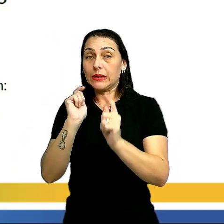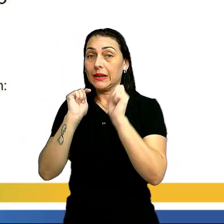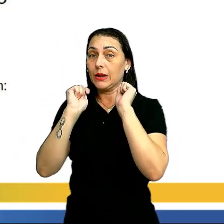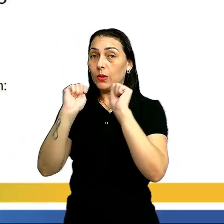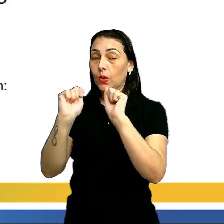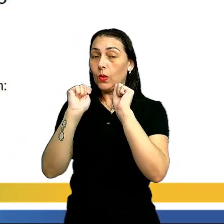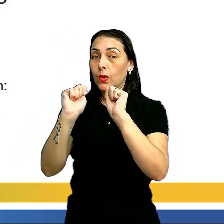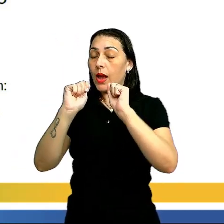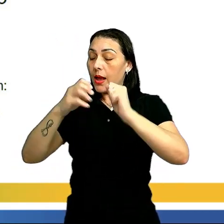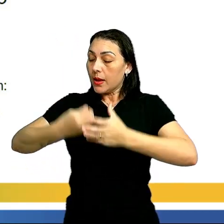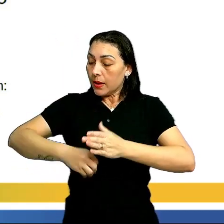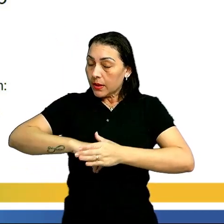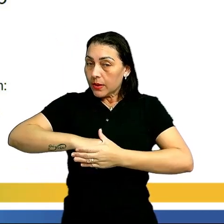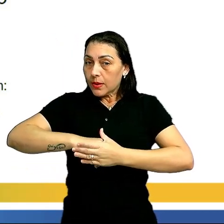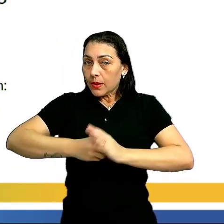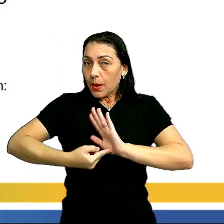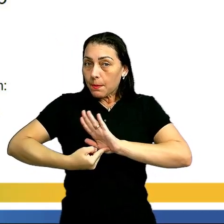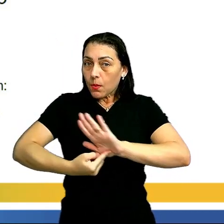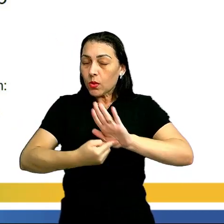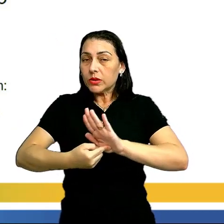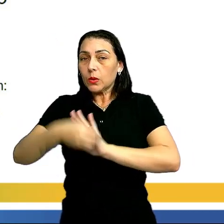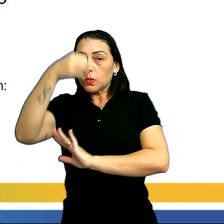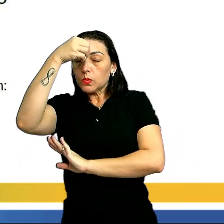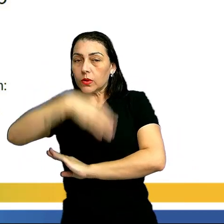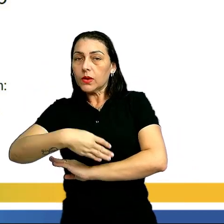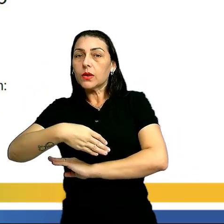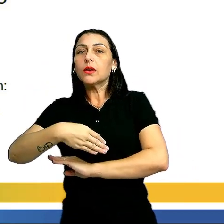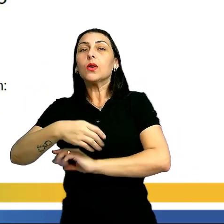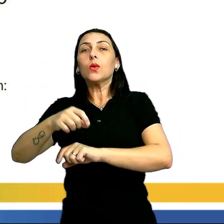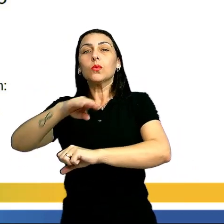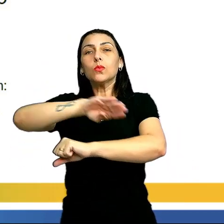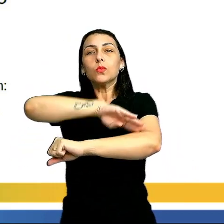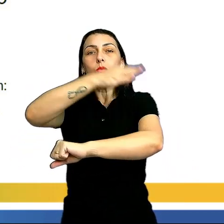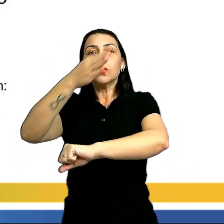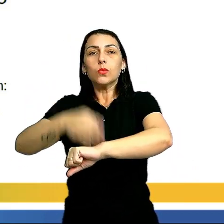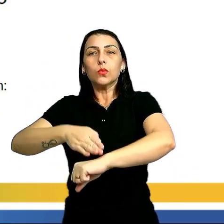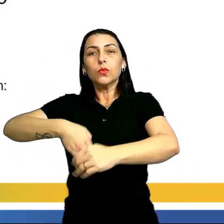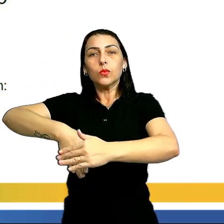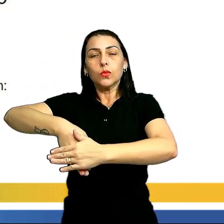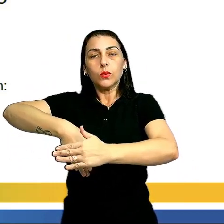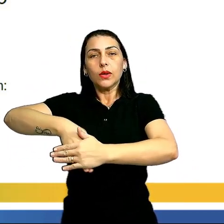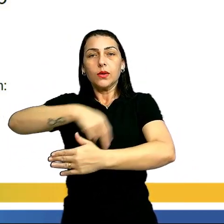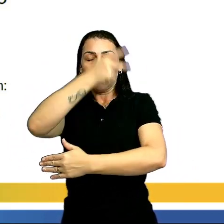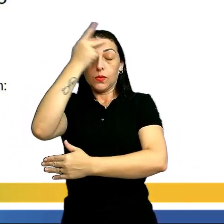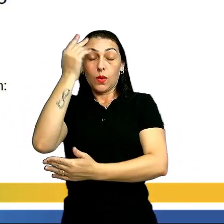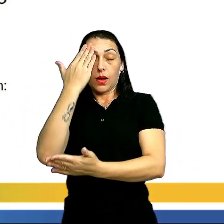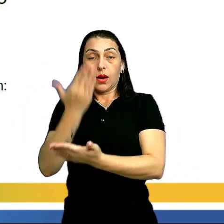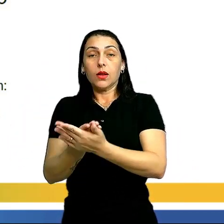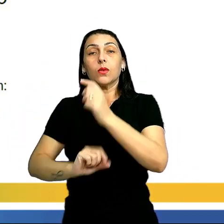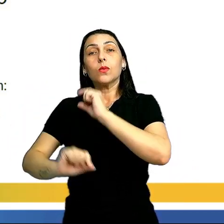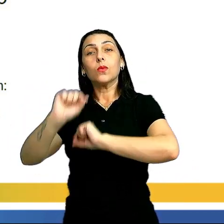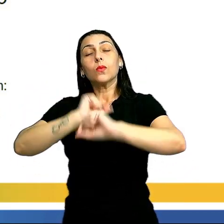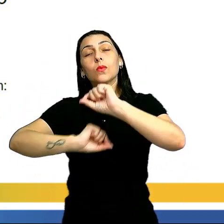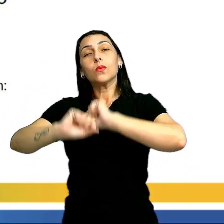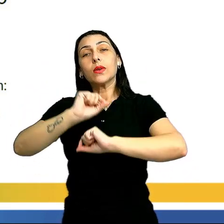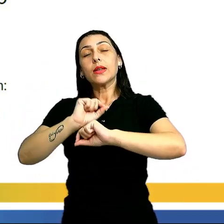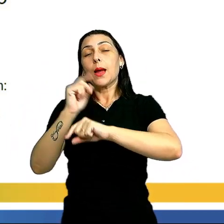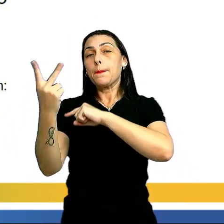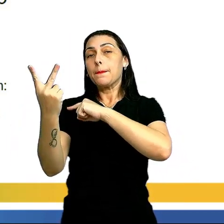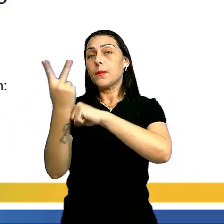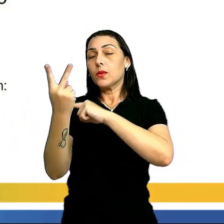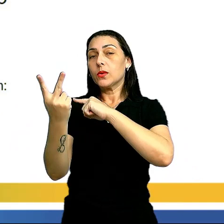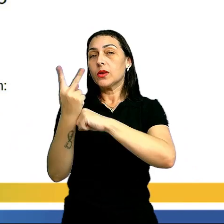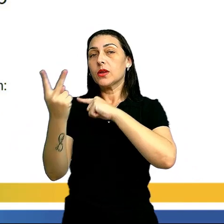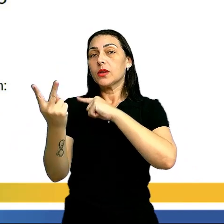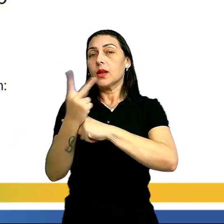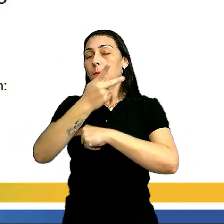se manifestar agressivamente no estádio, onde essas pessoas acreditam estar protegidas